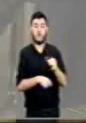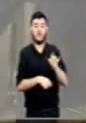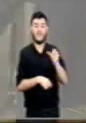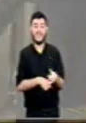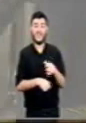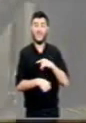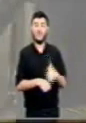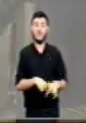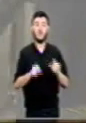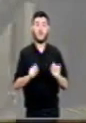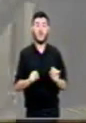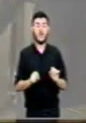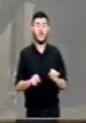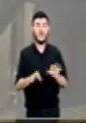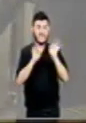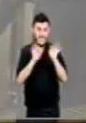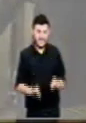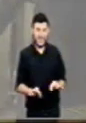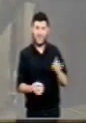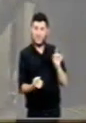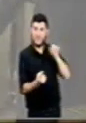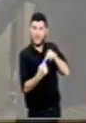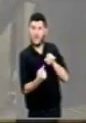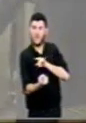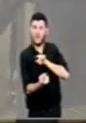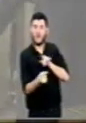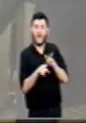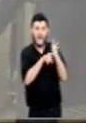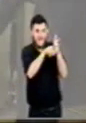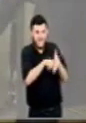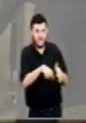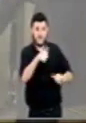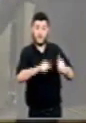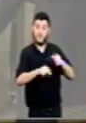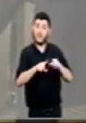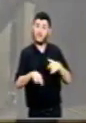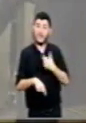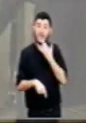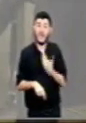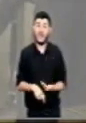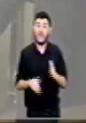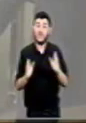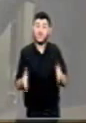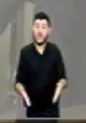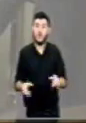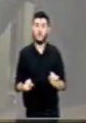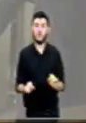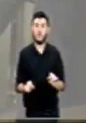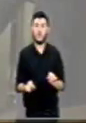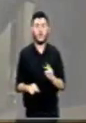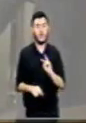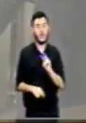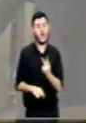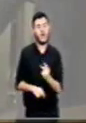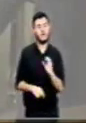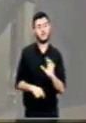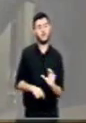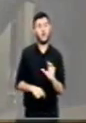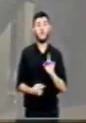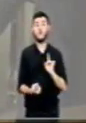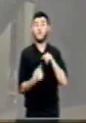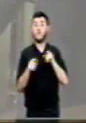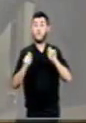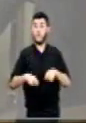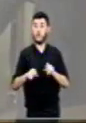esse indiciamento. Sendo assim, requer desde já a concessão de habeas corpus de ofício para que seja trancado